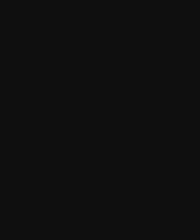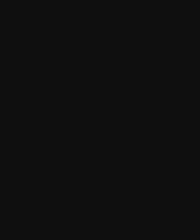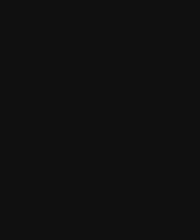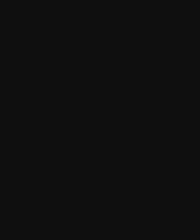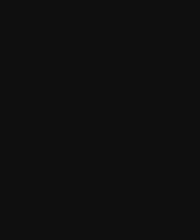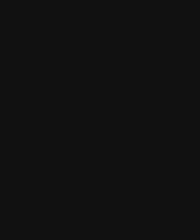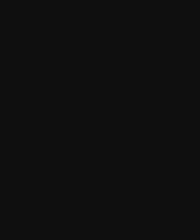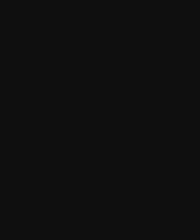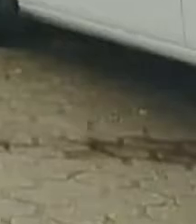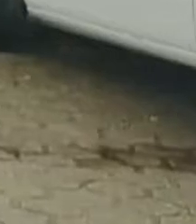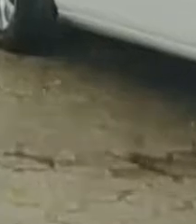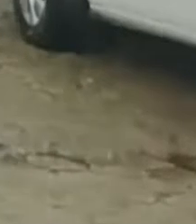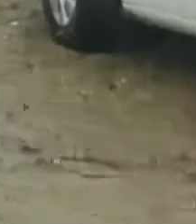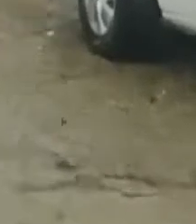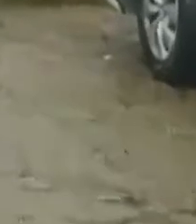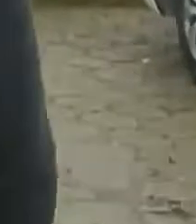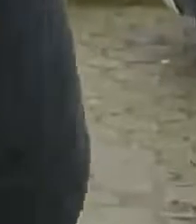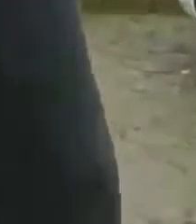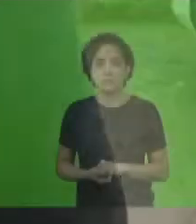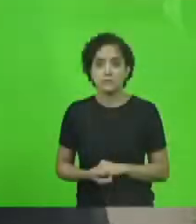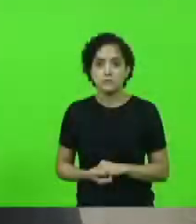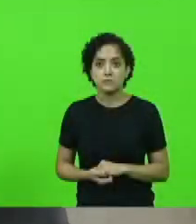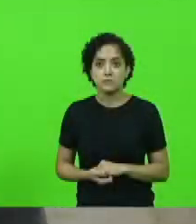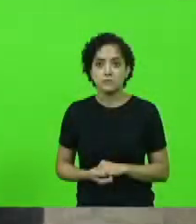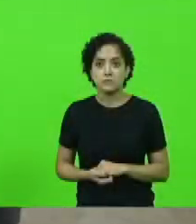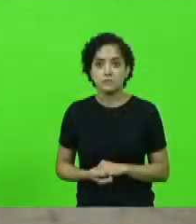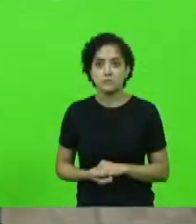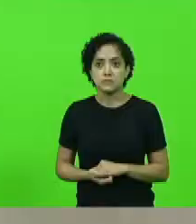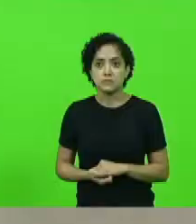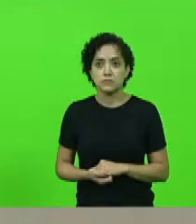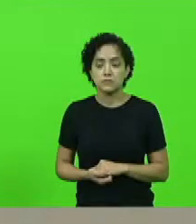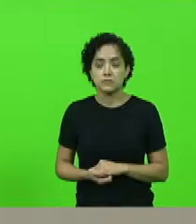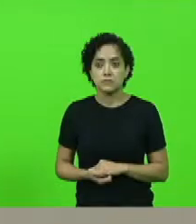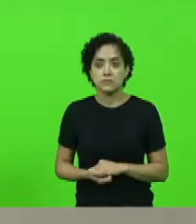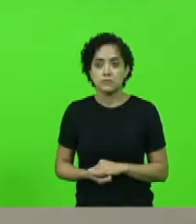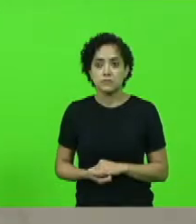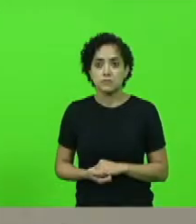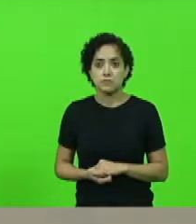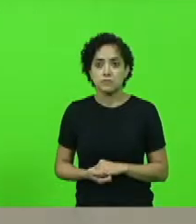eles iam olhar aqui. Tem político sim que presta sim, pode ficar tranquilo.